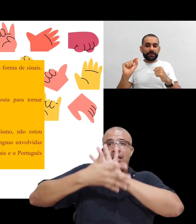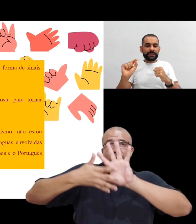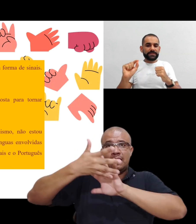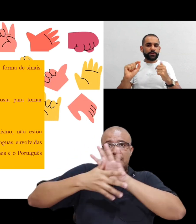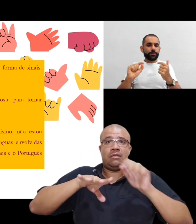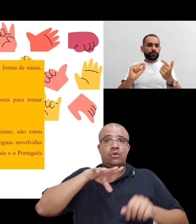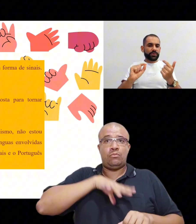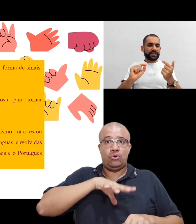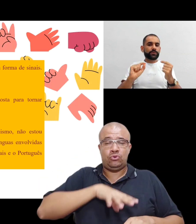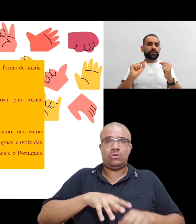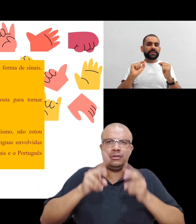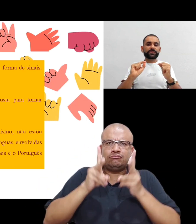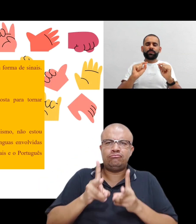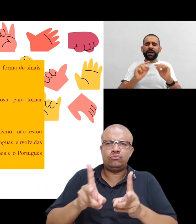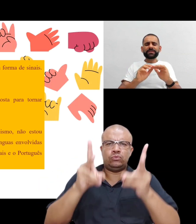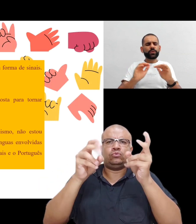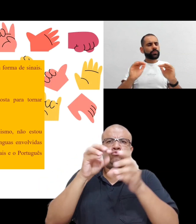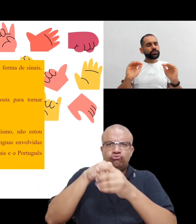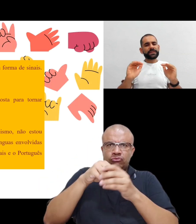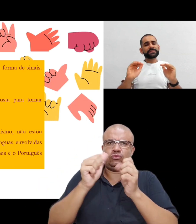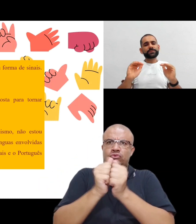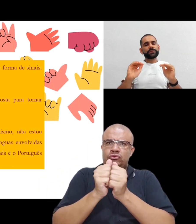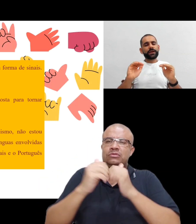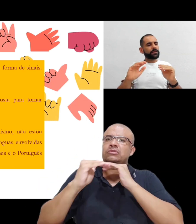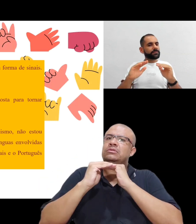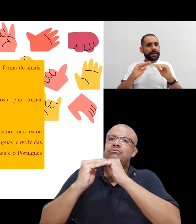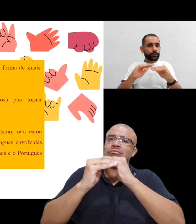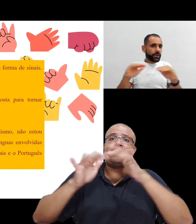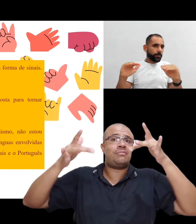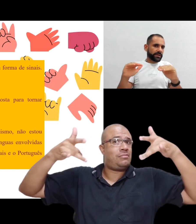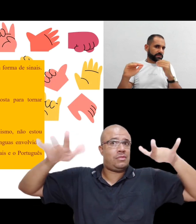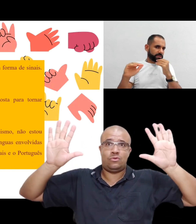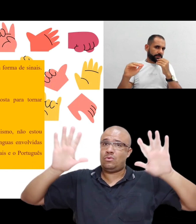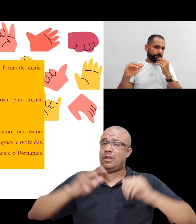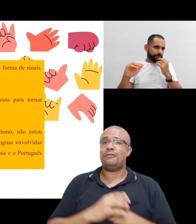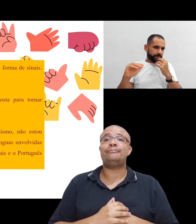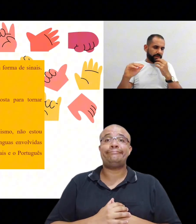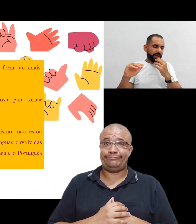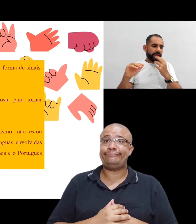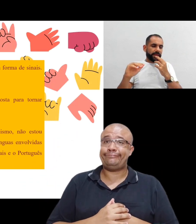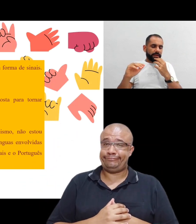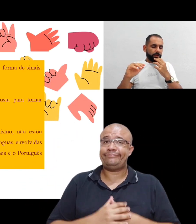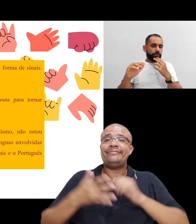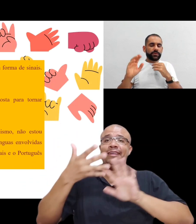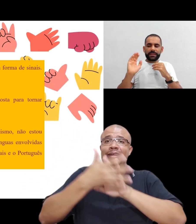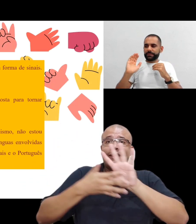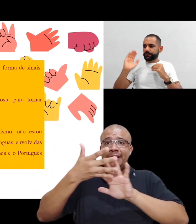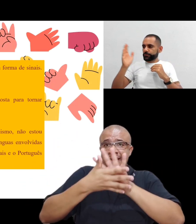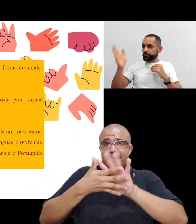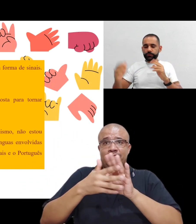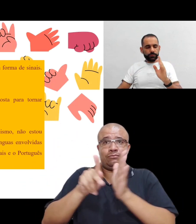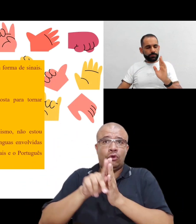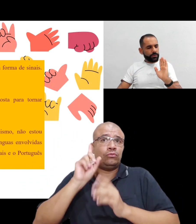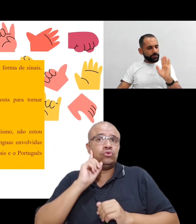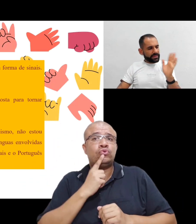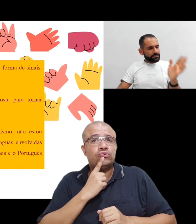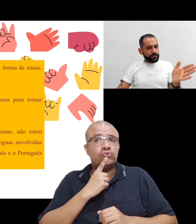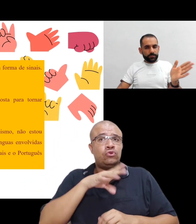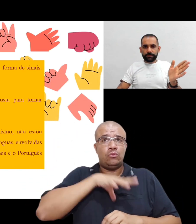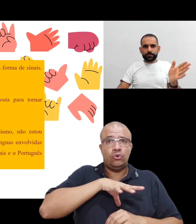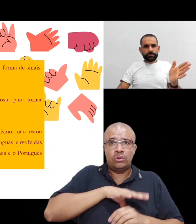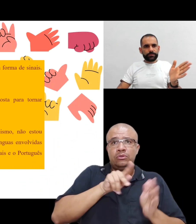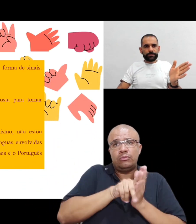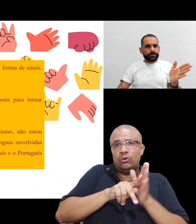a Libras e o português no contexto mais comum no Brasil, naturalmente. Né? Libras para o surdo,